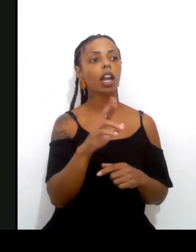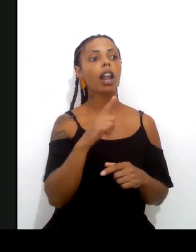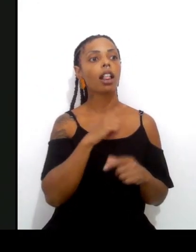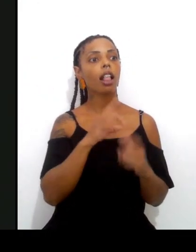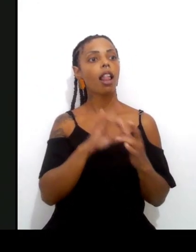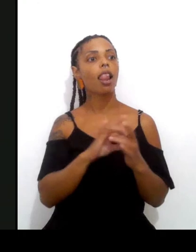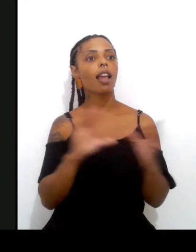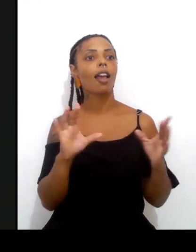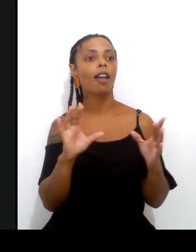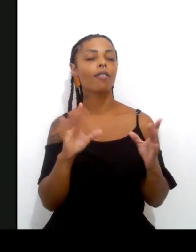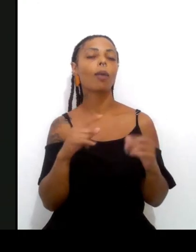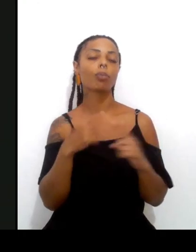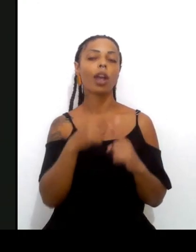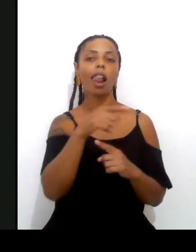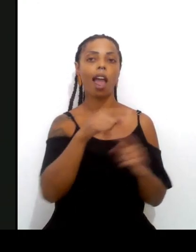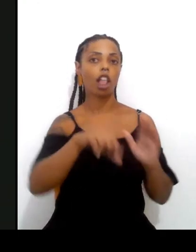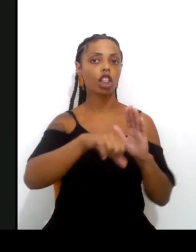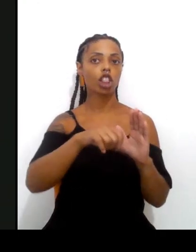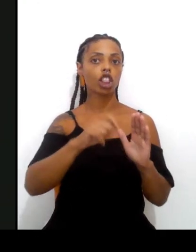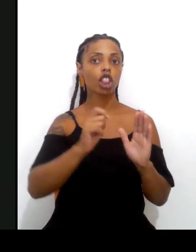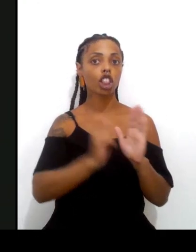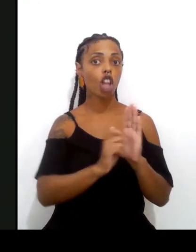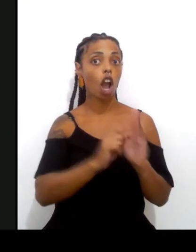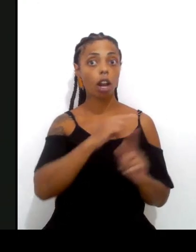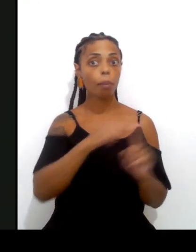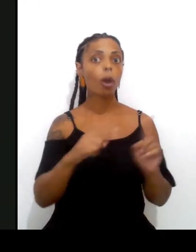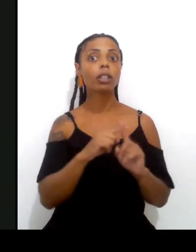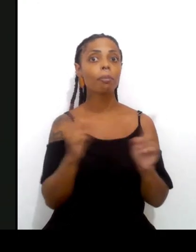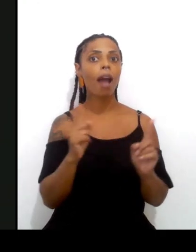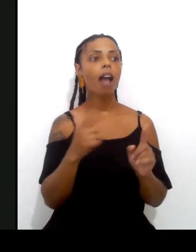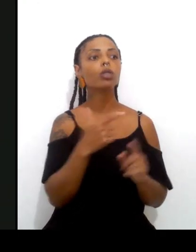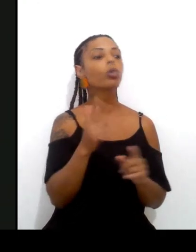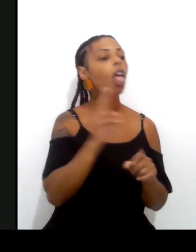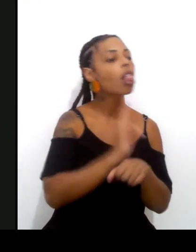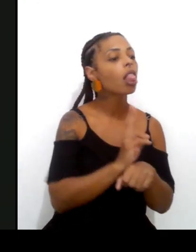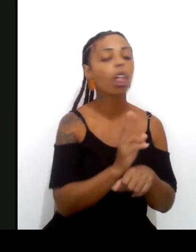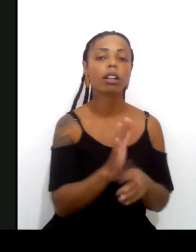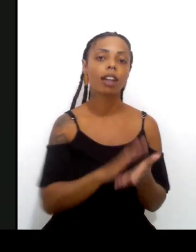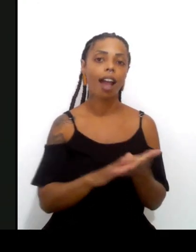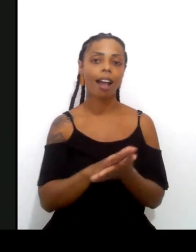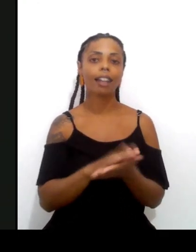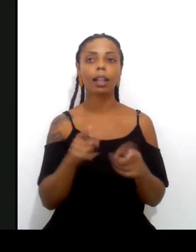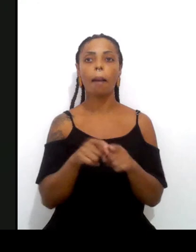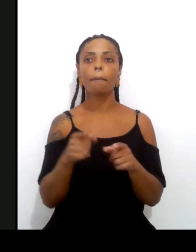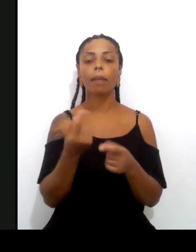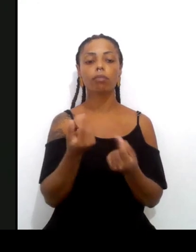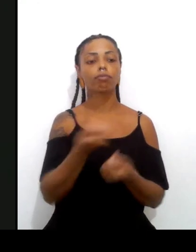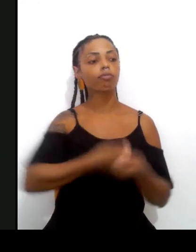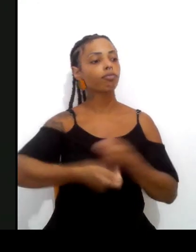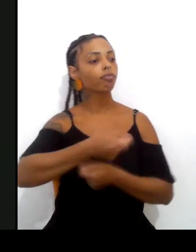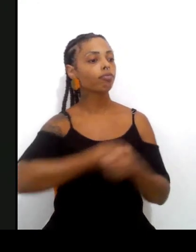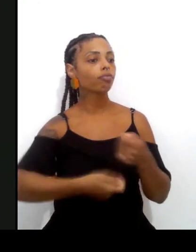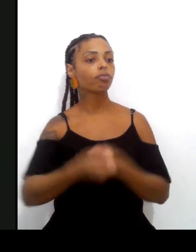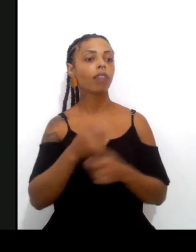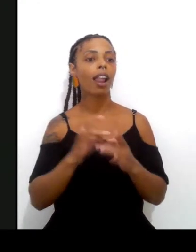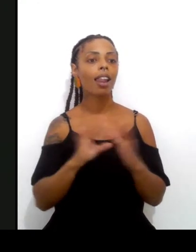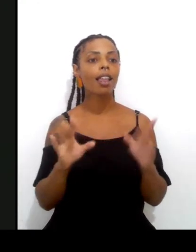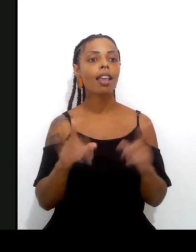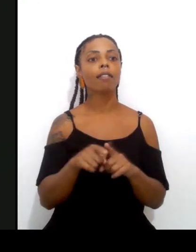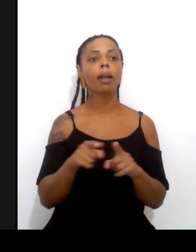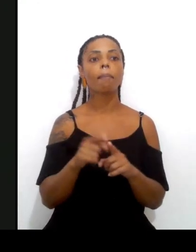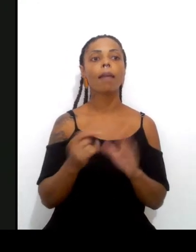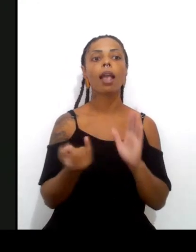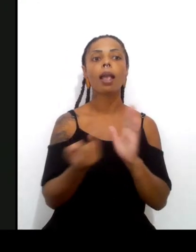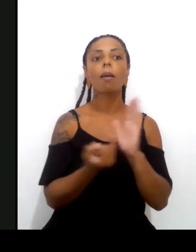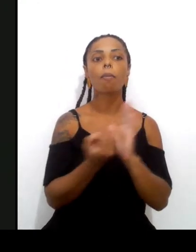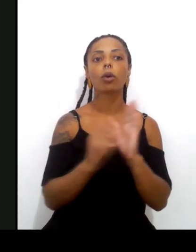mal fiscalizadas o Mercado monetário Livre da cidade com baixos impostos pelo menos para estrangeiros e